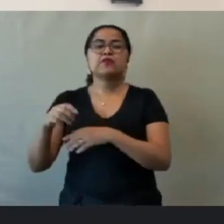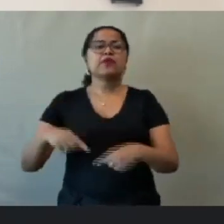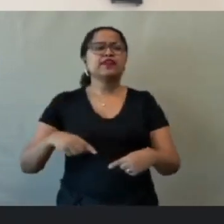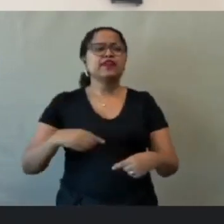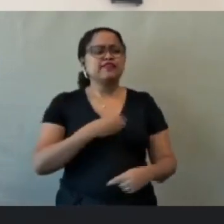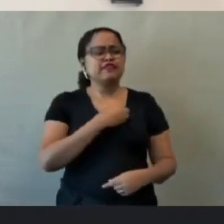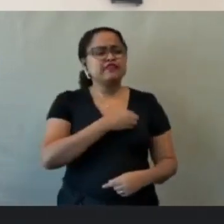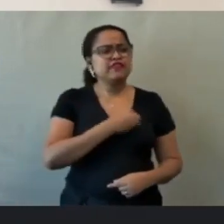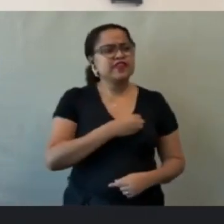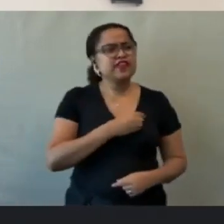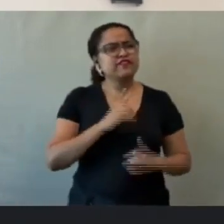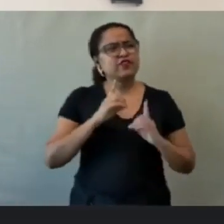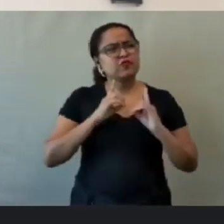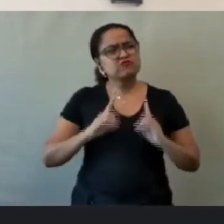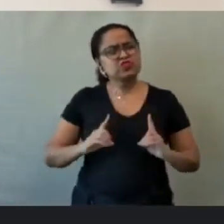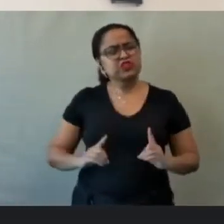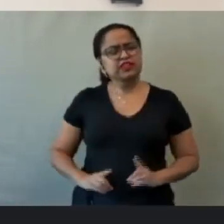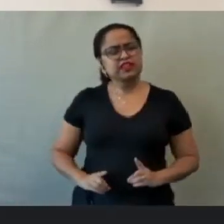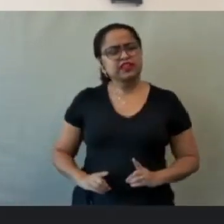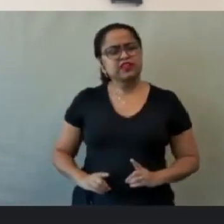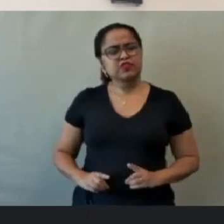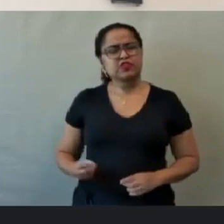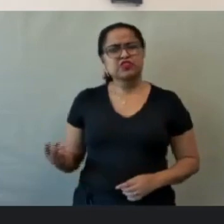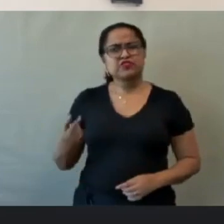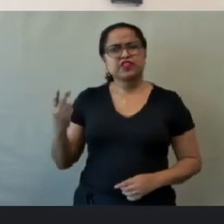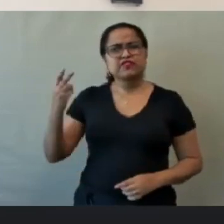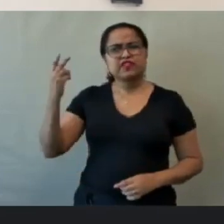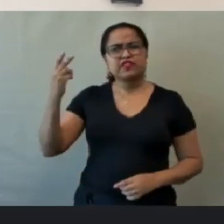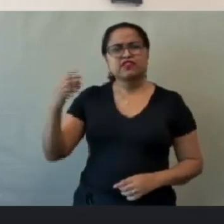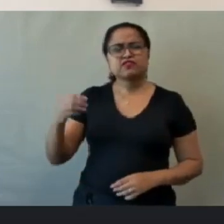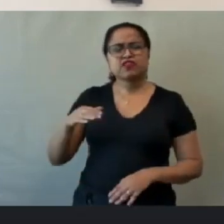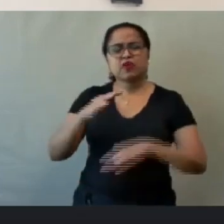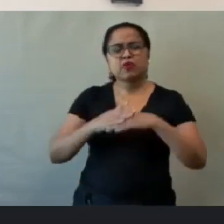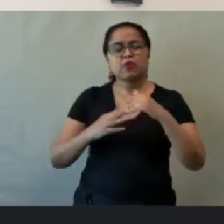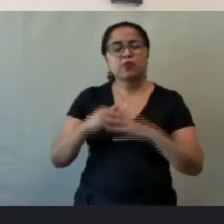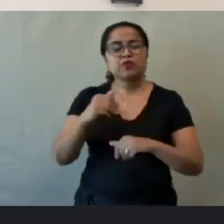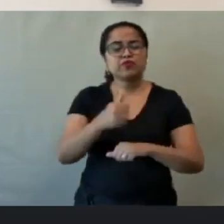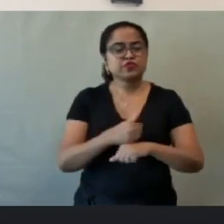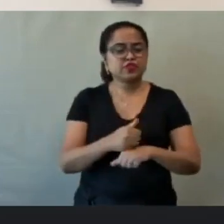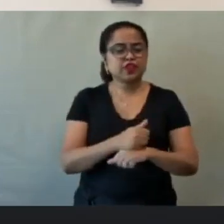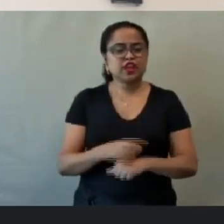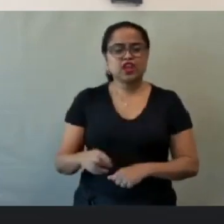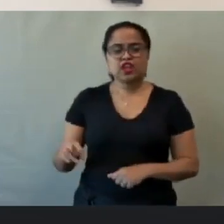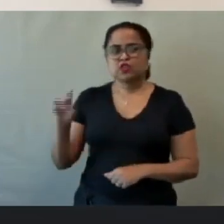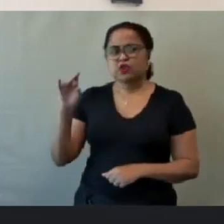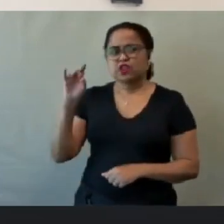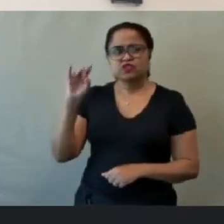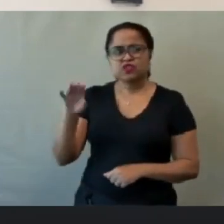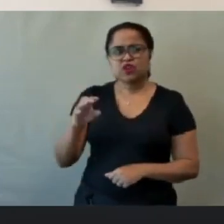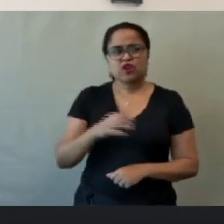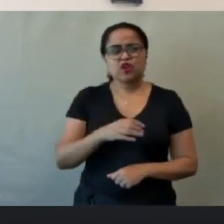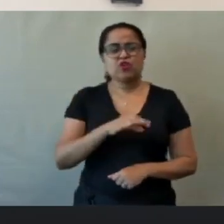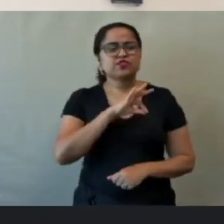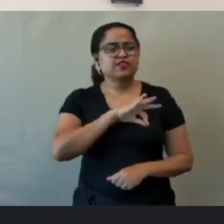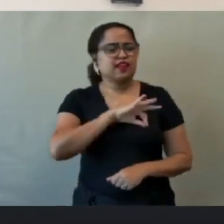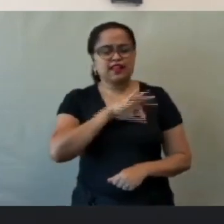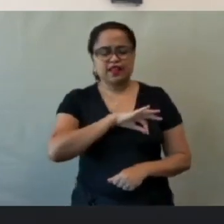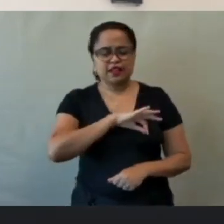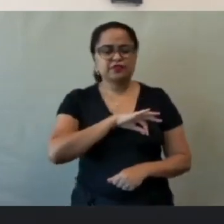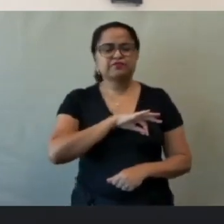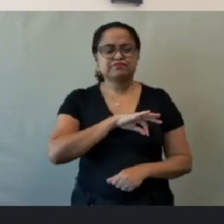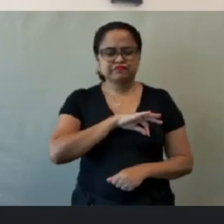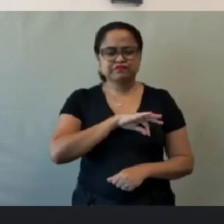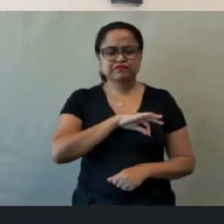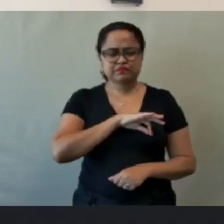para que a gente... E quando a gente fala da valorização profissional, nós não estamos falando apenas de salário. É importante a gente registrar